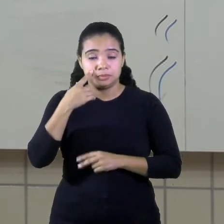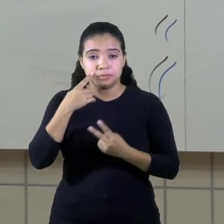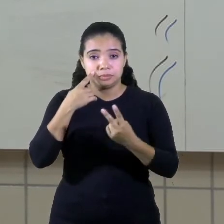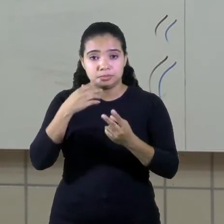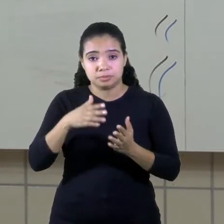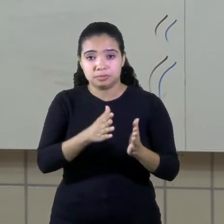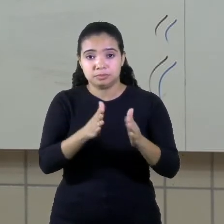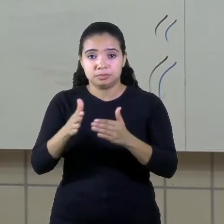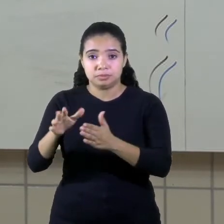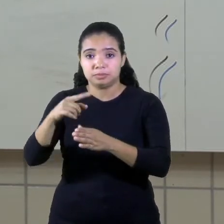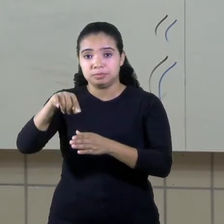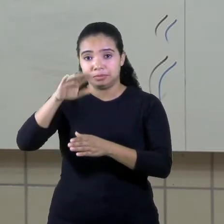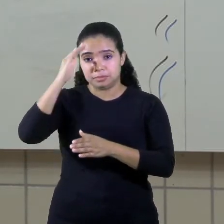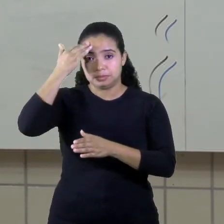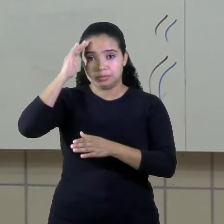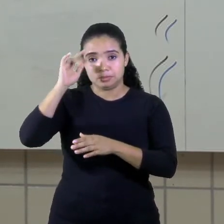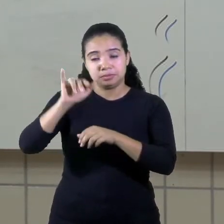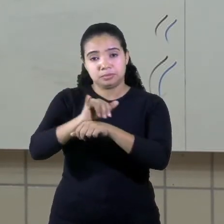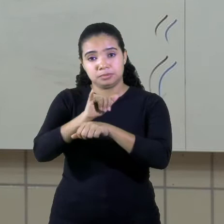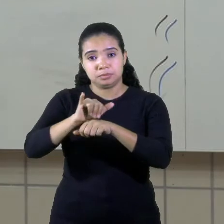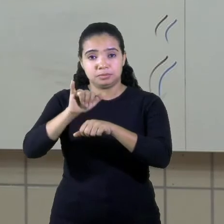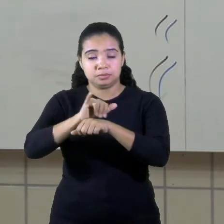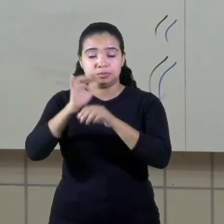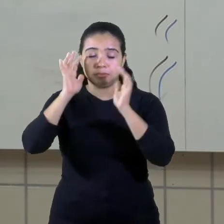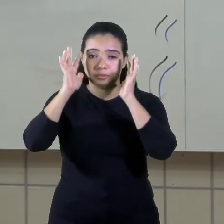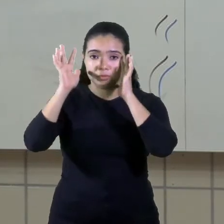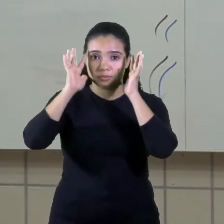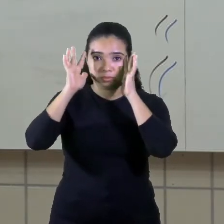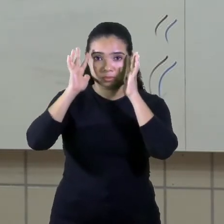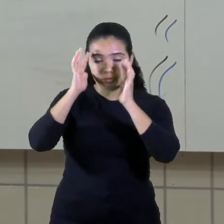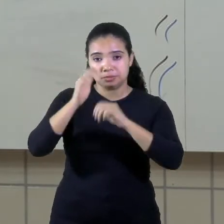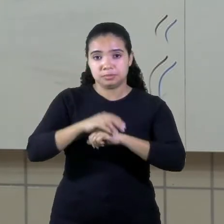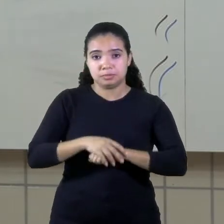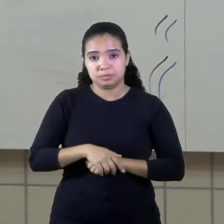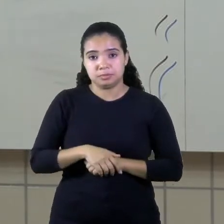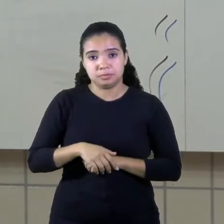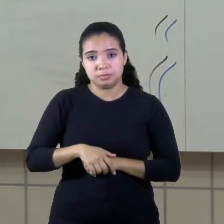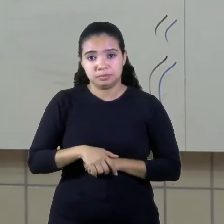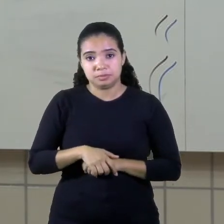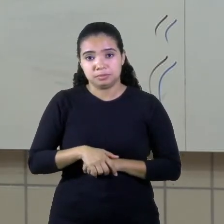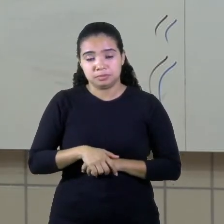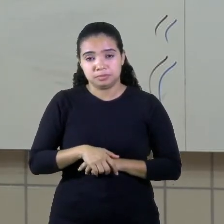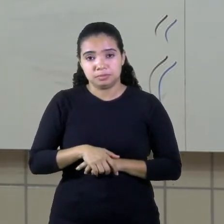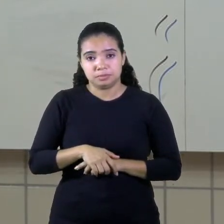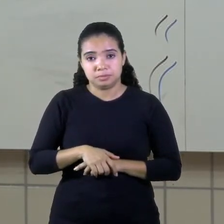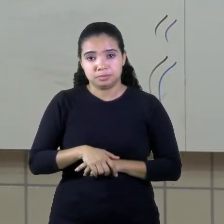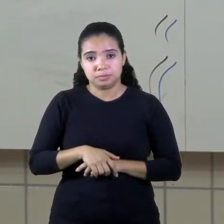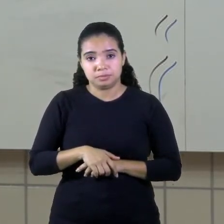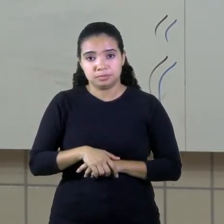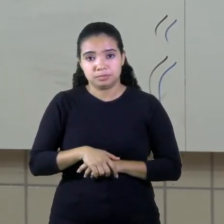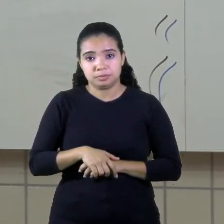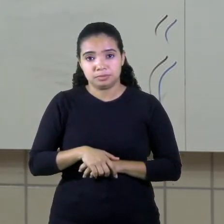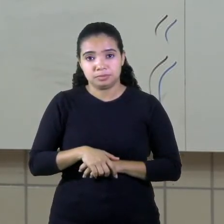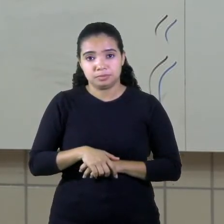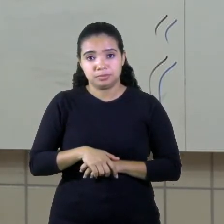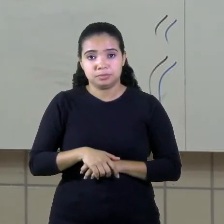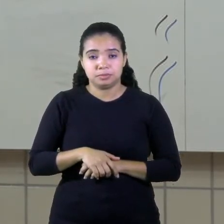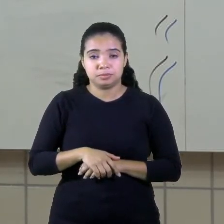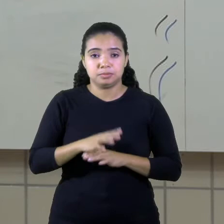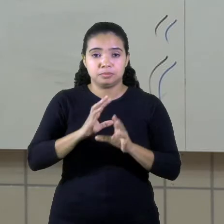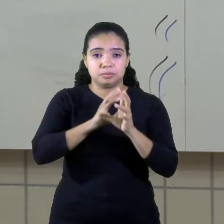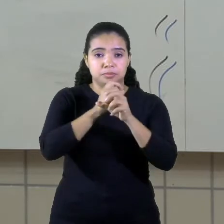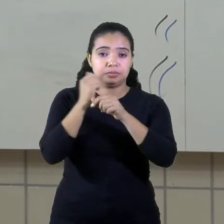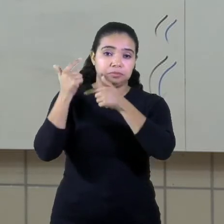E é importante que vocês já pensem em estratégias de fugir do caminho tradicional. ok? Isso é imprescindível para que vocês descubram